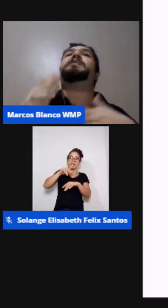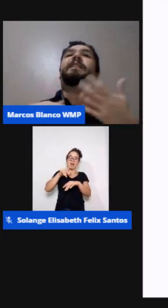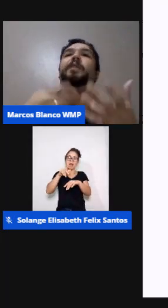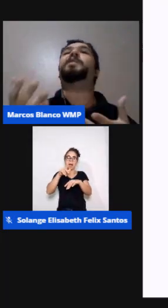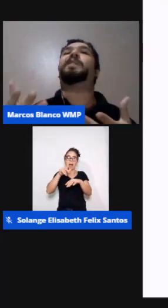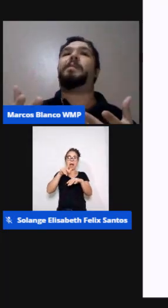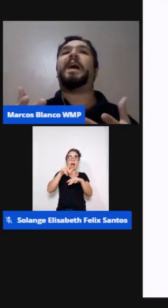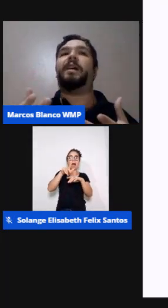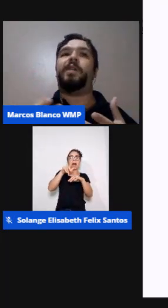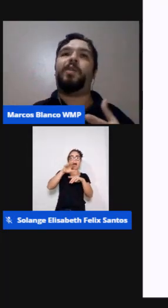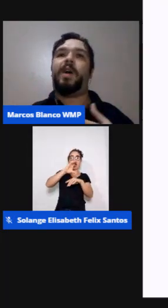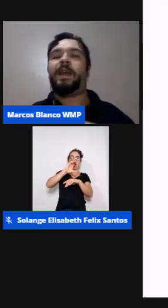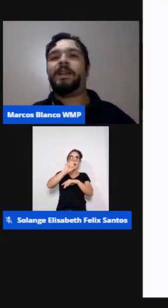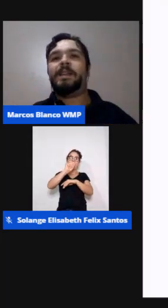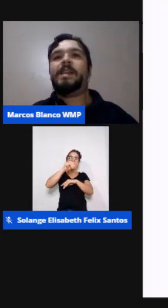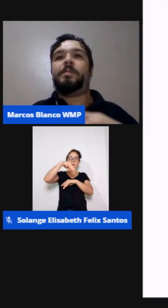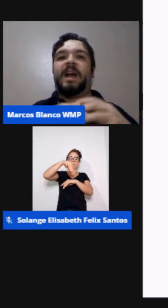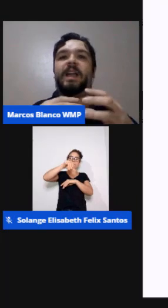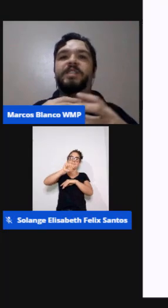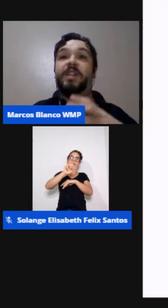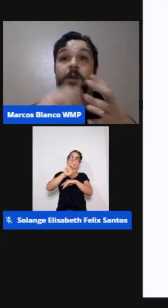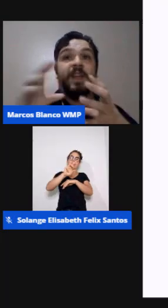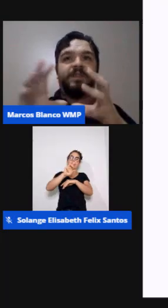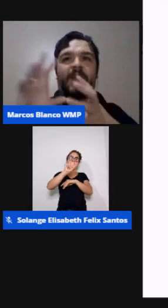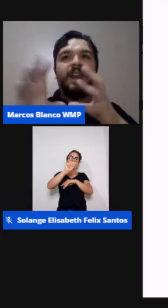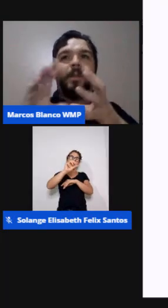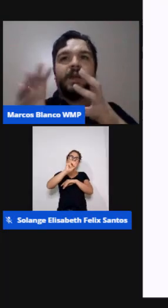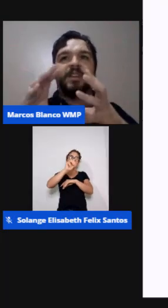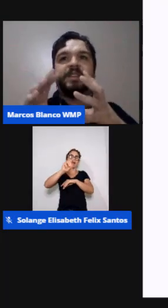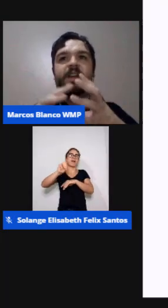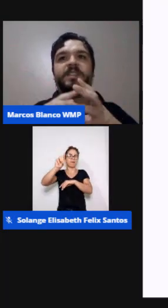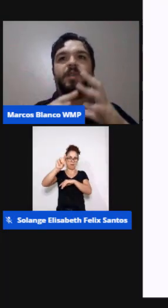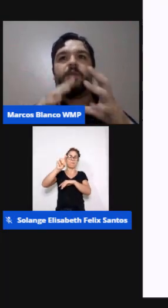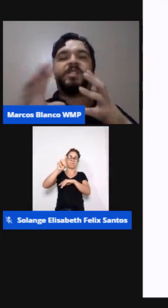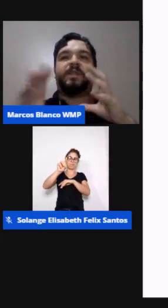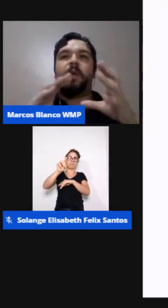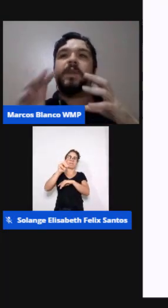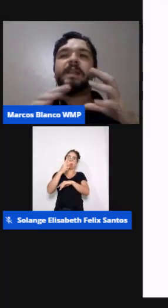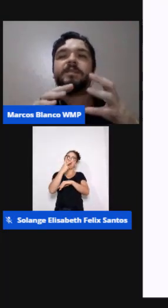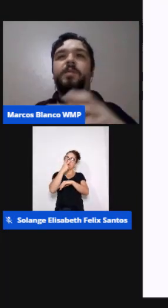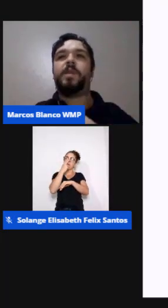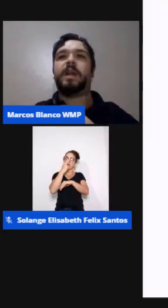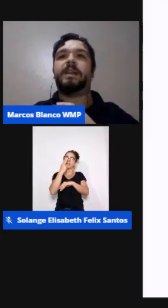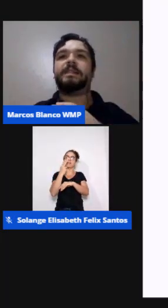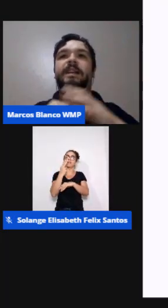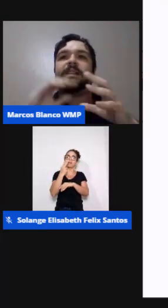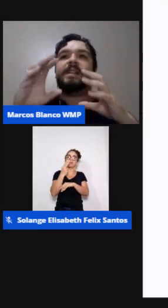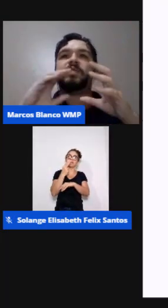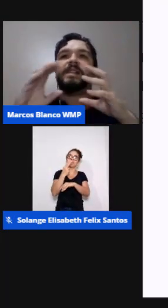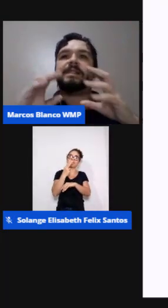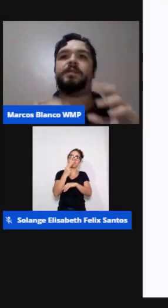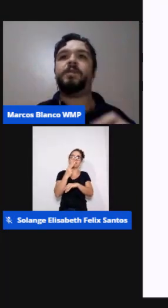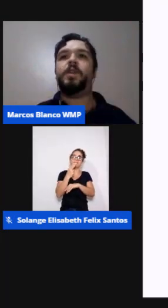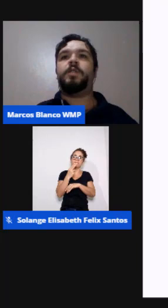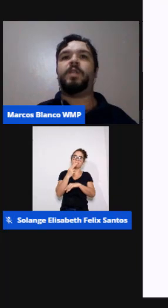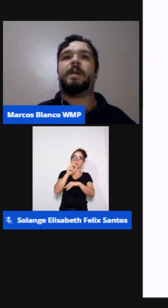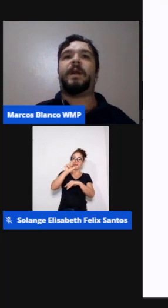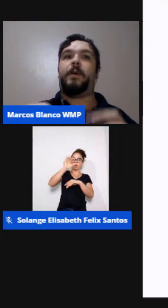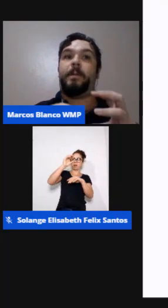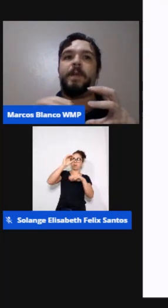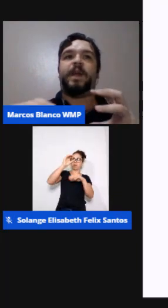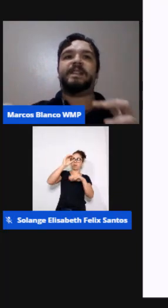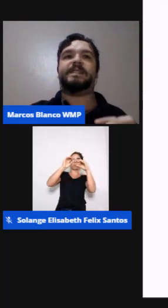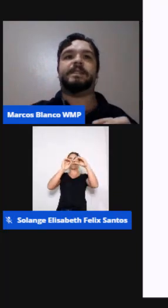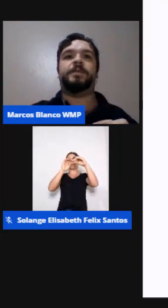que ninguém tenha comido camarão agora, mas realmente faz lembrar bastante. Então, quando a gente conversa com a criança, ela tem a associação